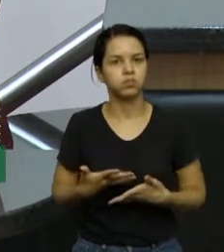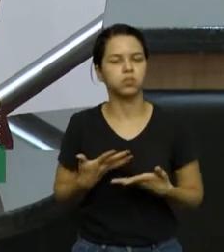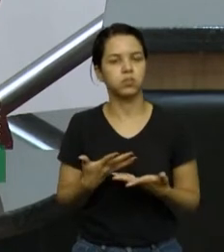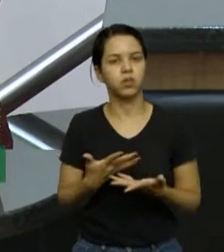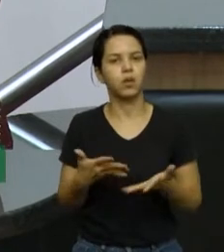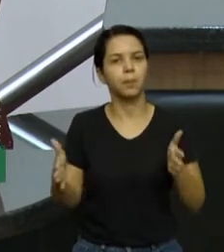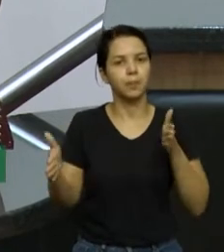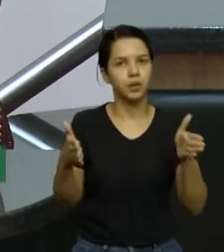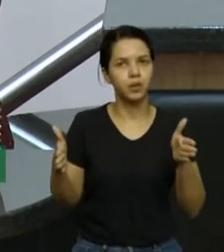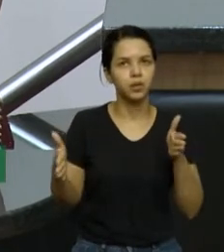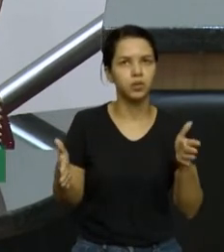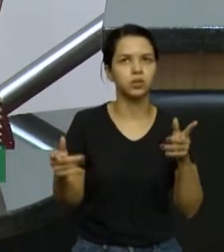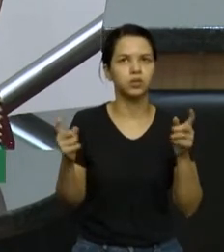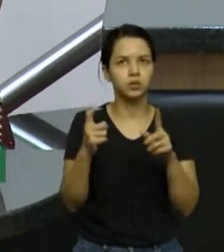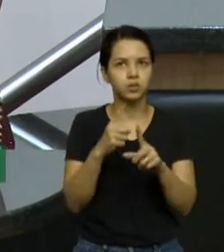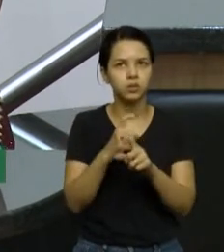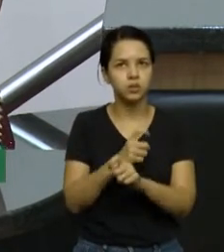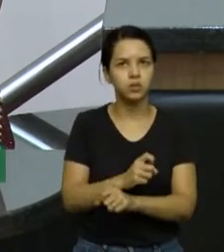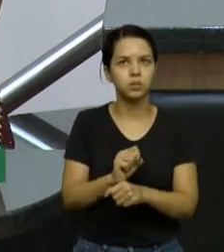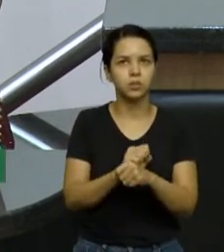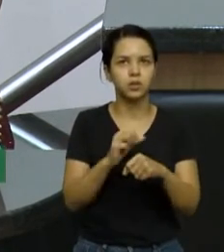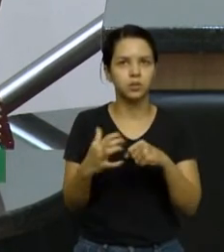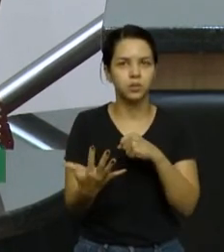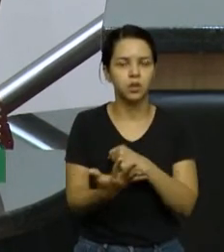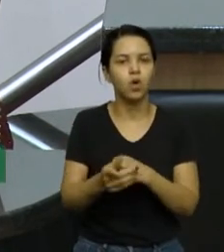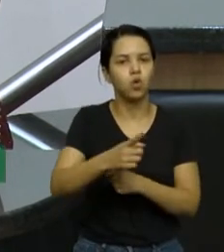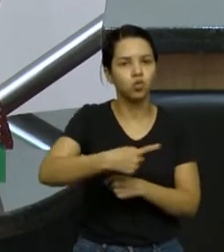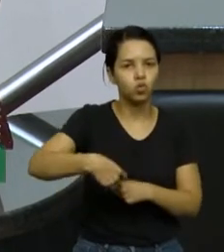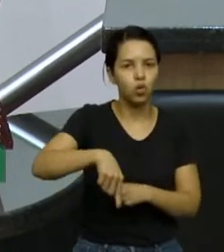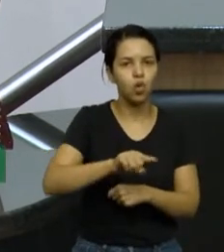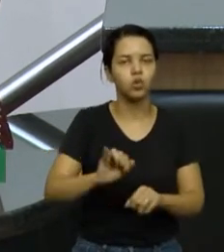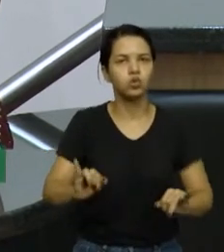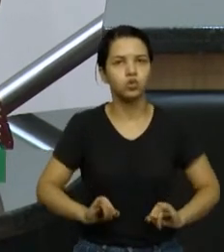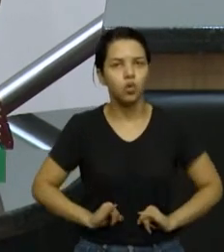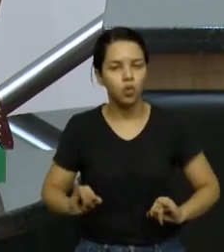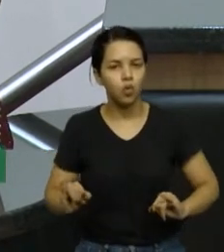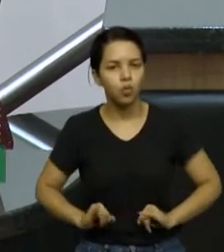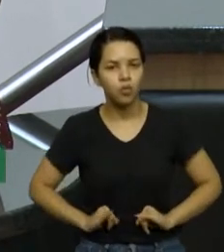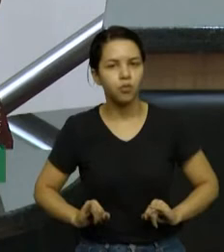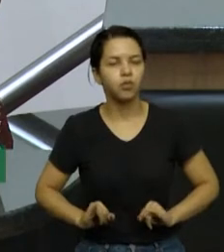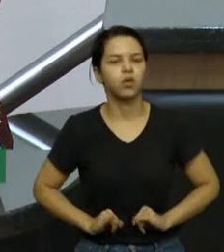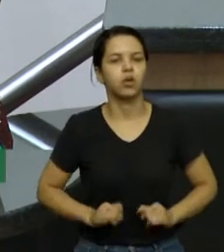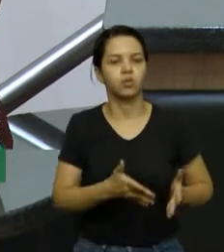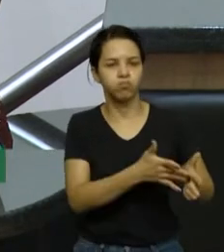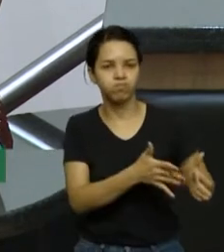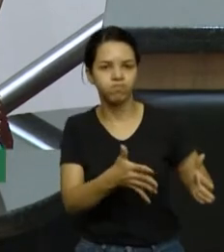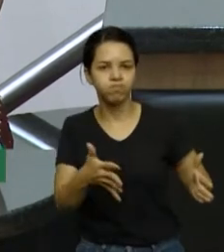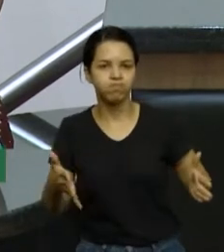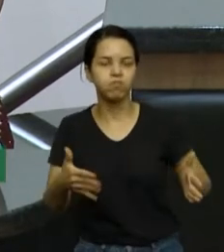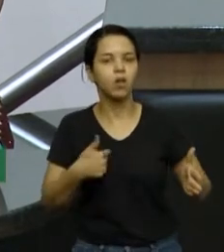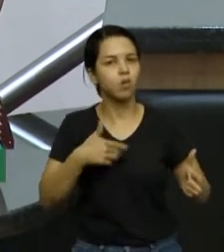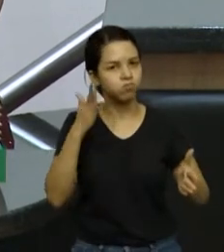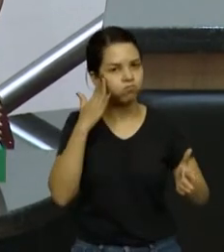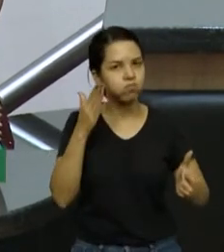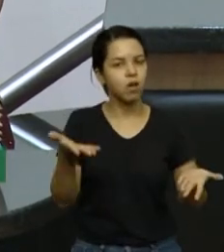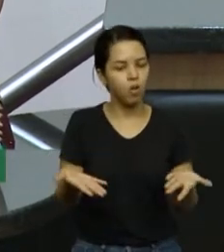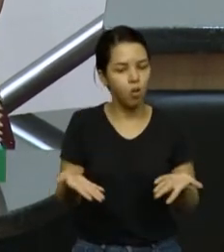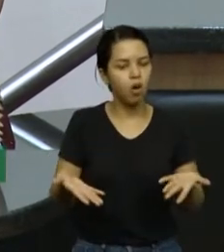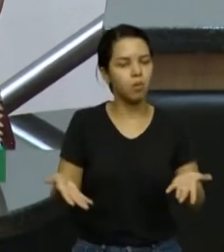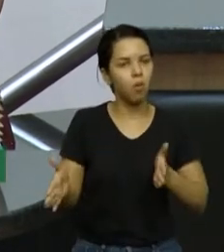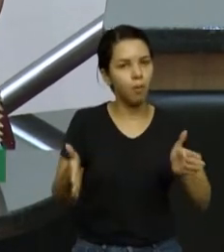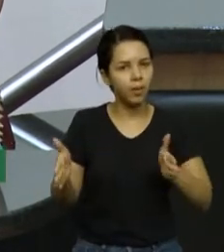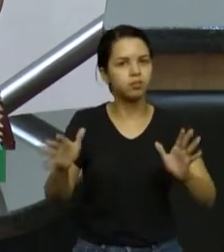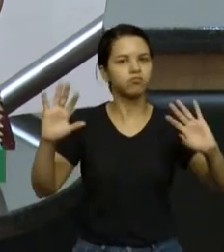tão grande de pandemia, que nós sofremos muito nesse período, e, diante disso, acho que é o momento de nós comemorarmos